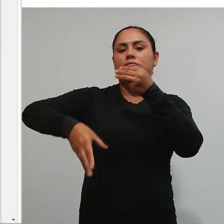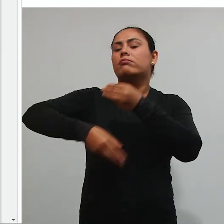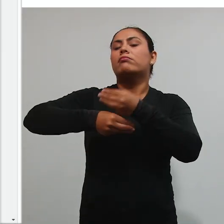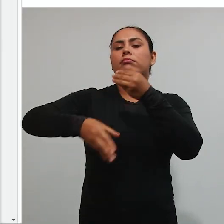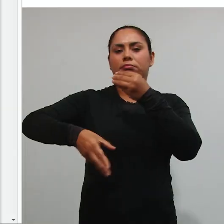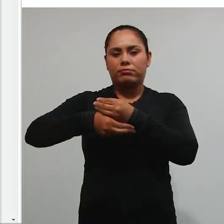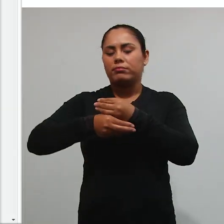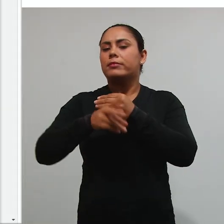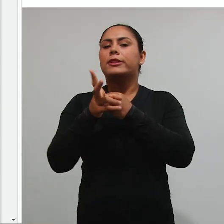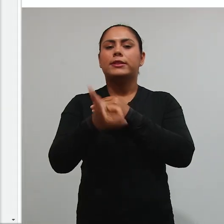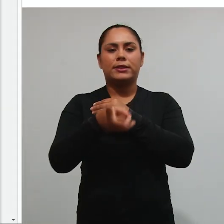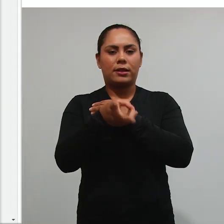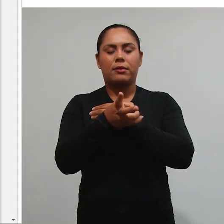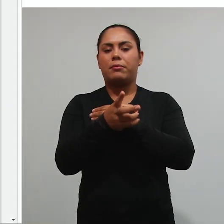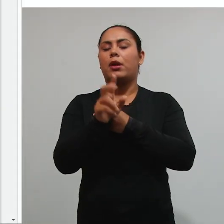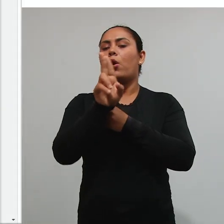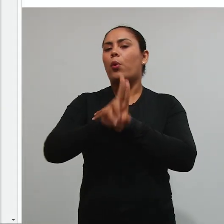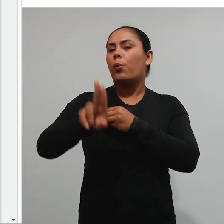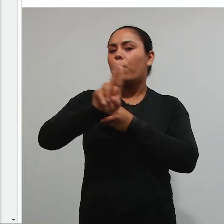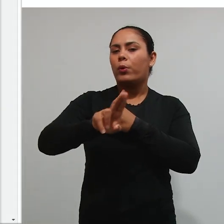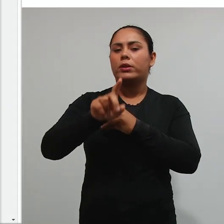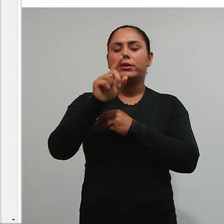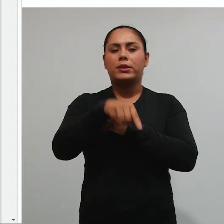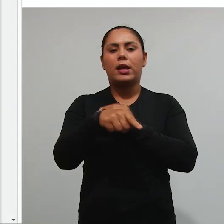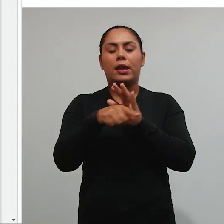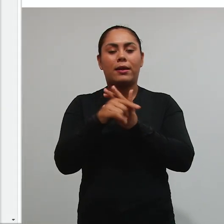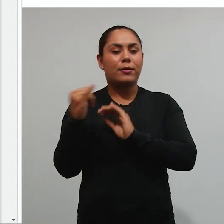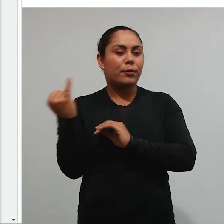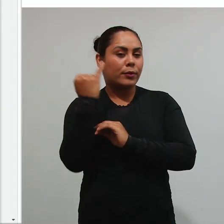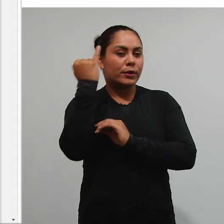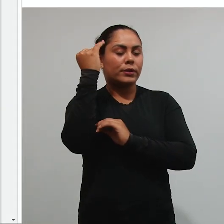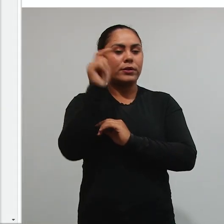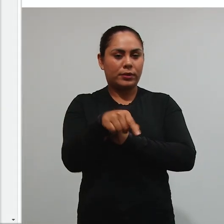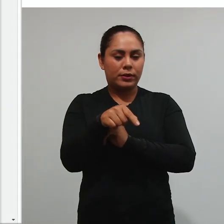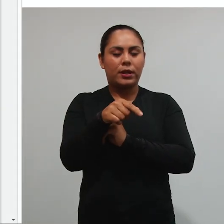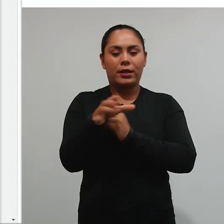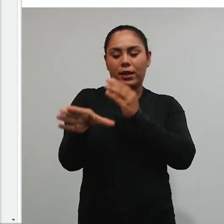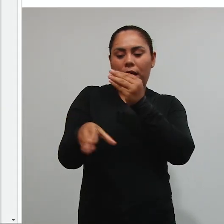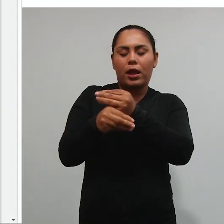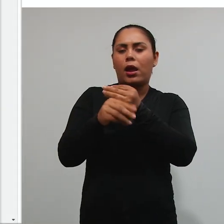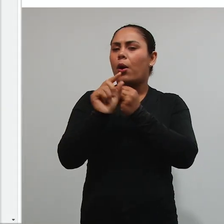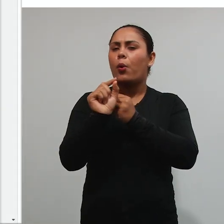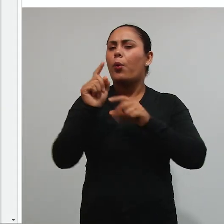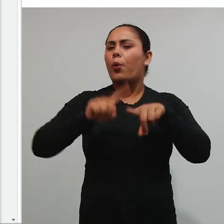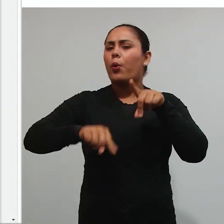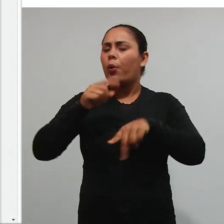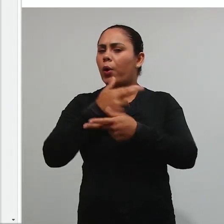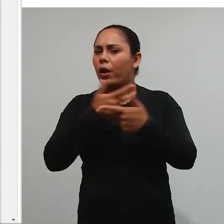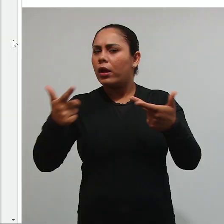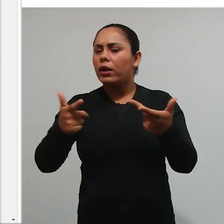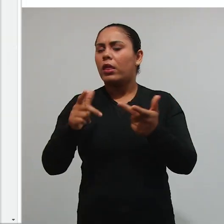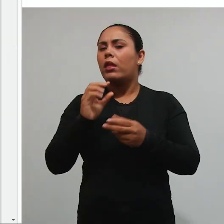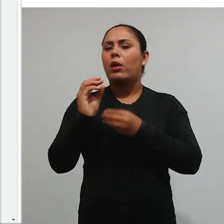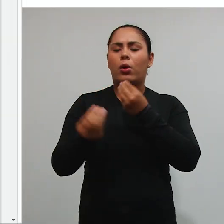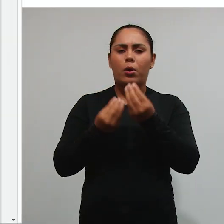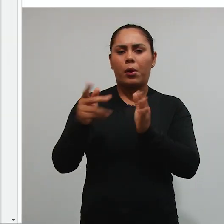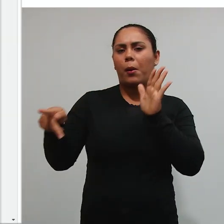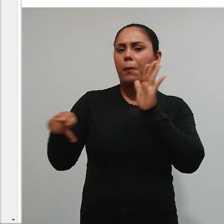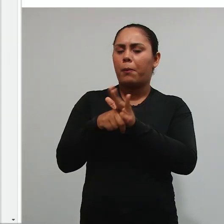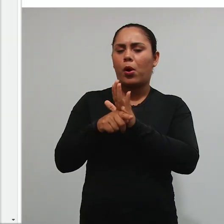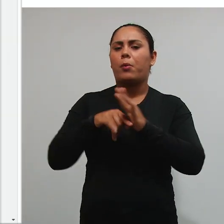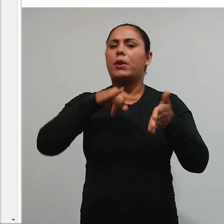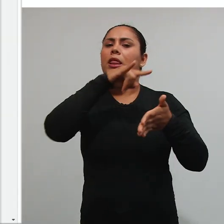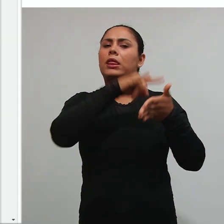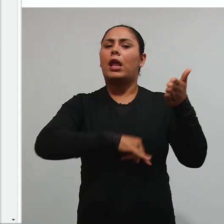elementos complementares. Os elementos essenciais, os elementos complementares, são retirados do